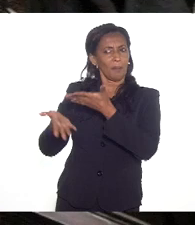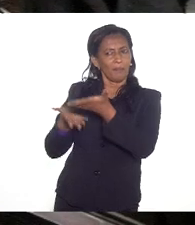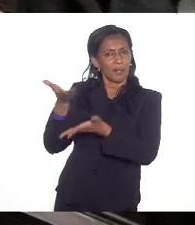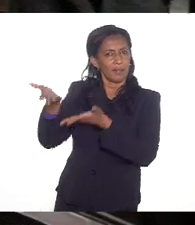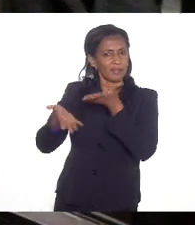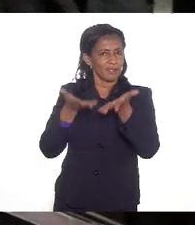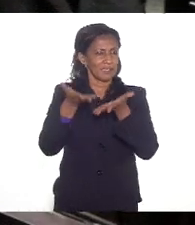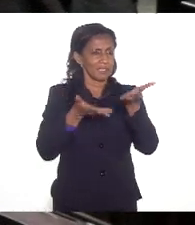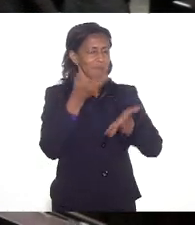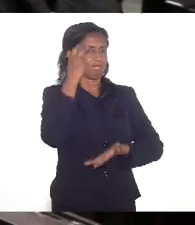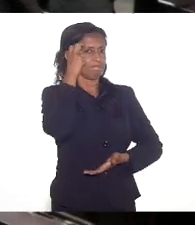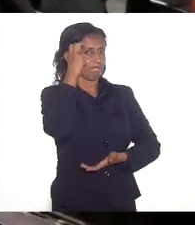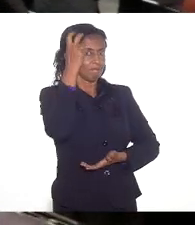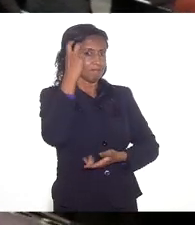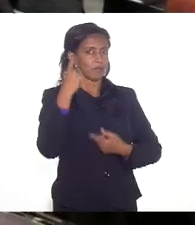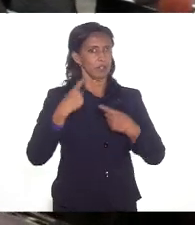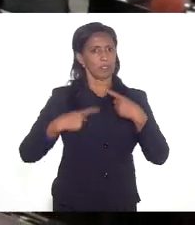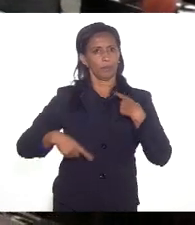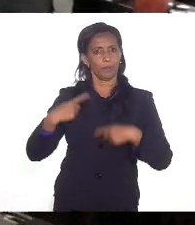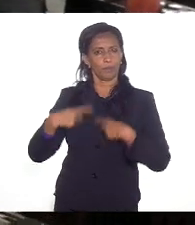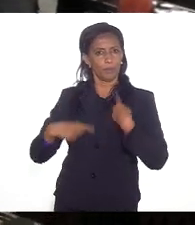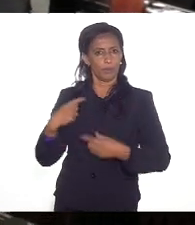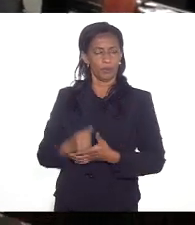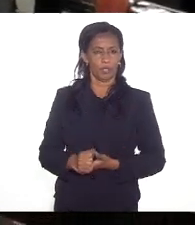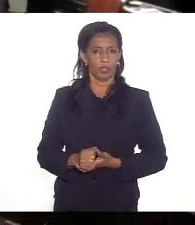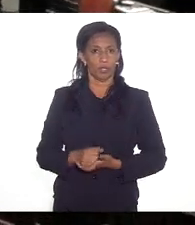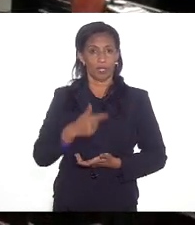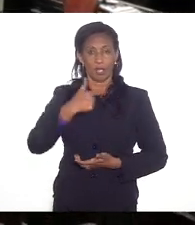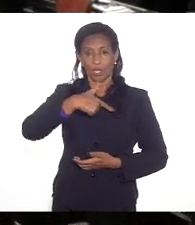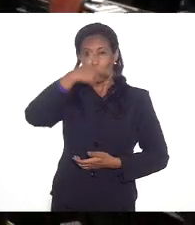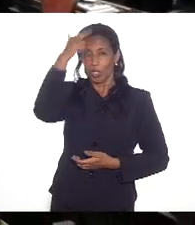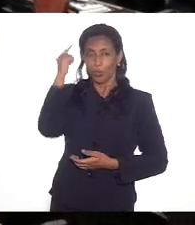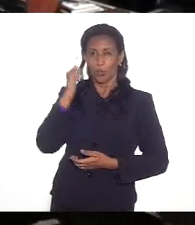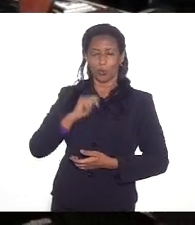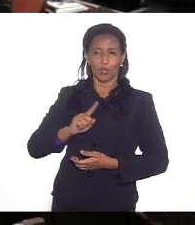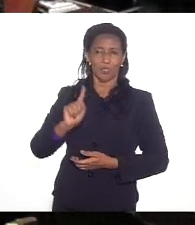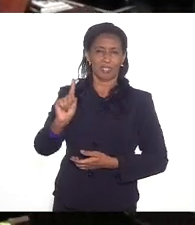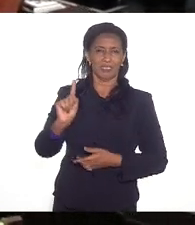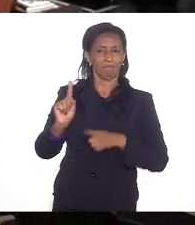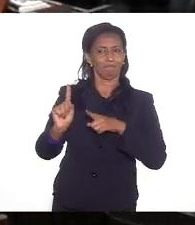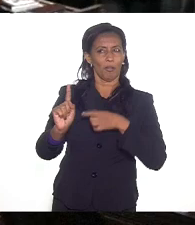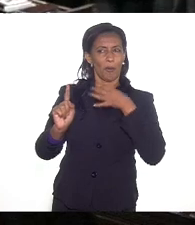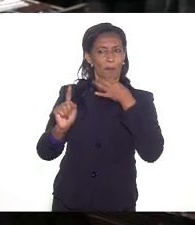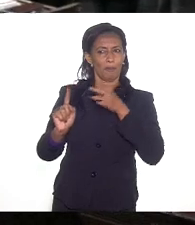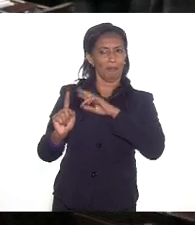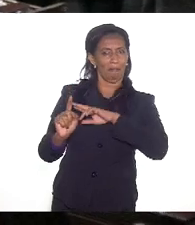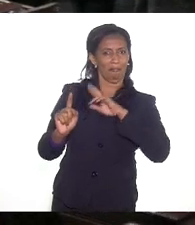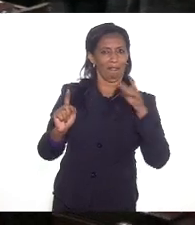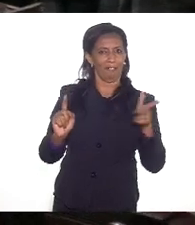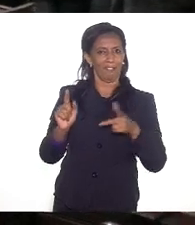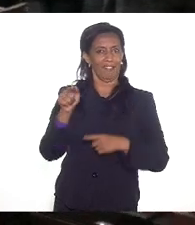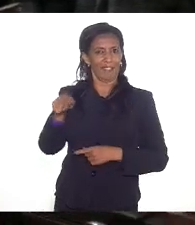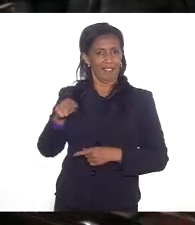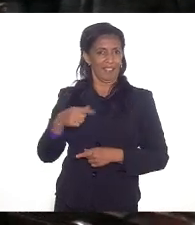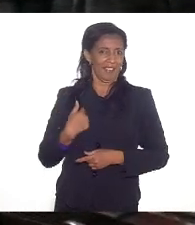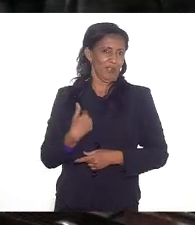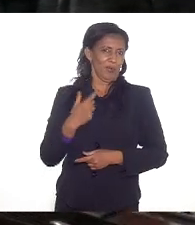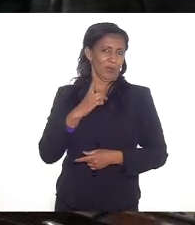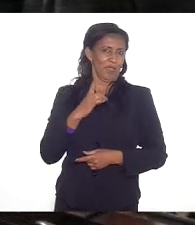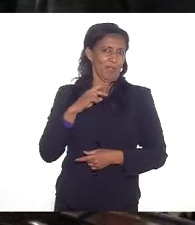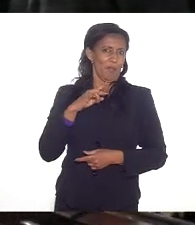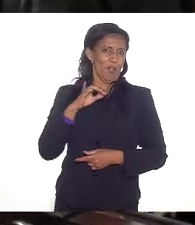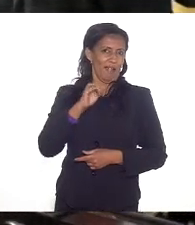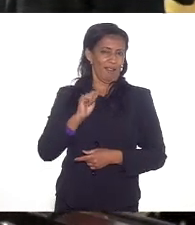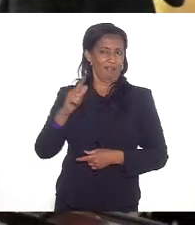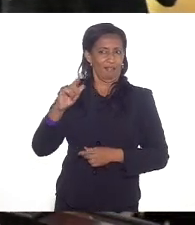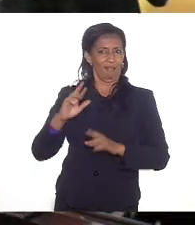pela inteligência política e o Luiz Paulo a gente ó abre a mente Diverge bastante ele o social-democrata e um